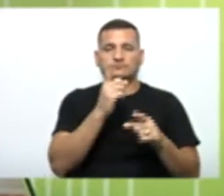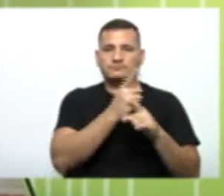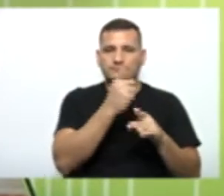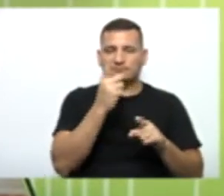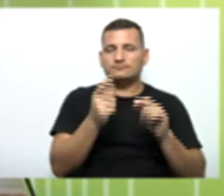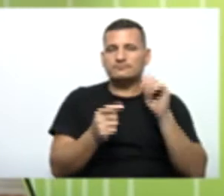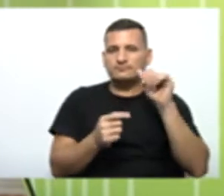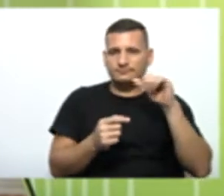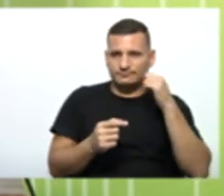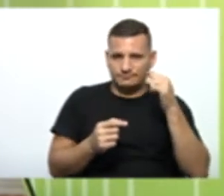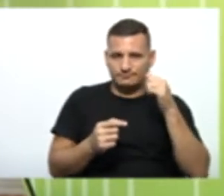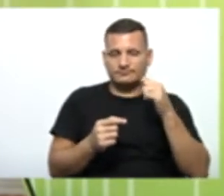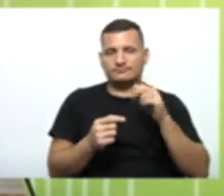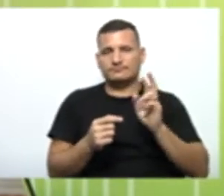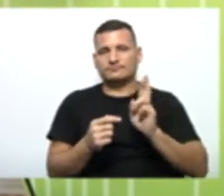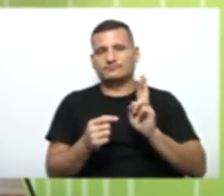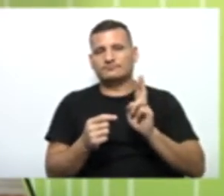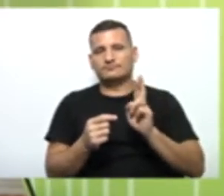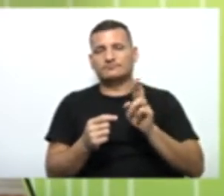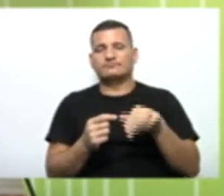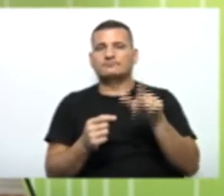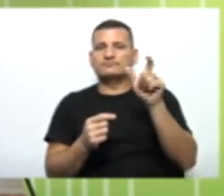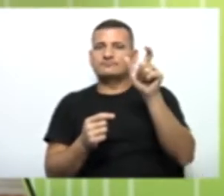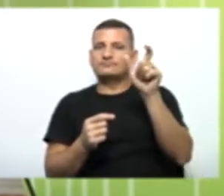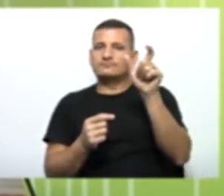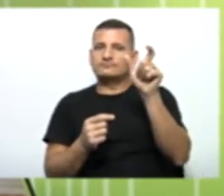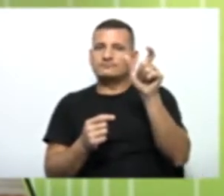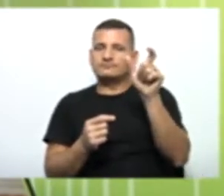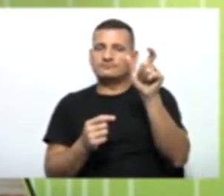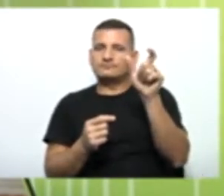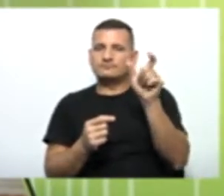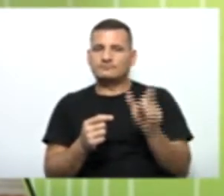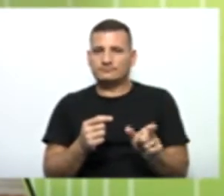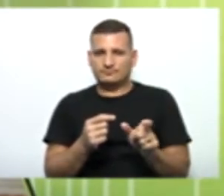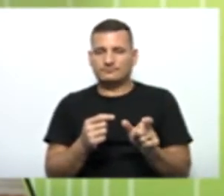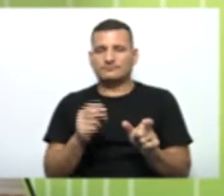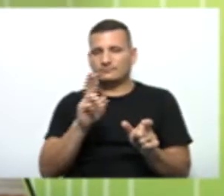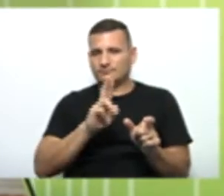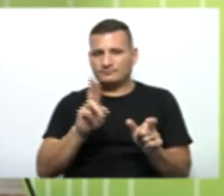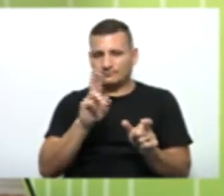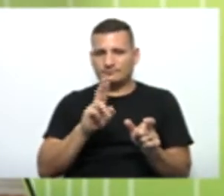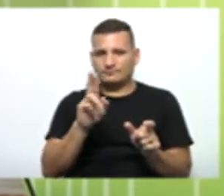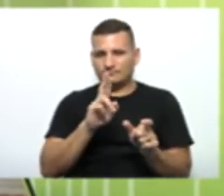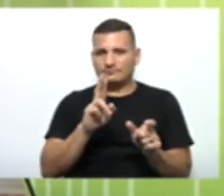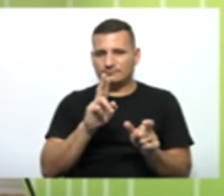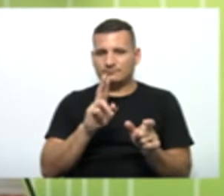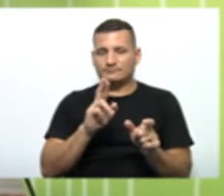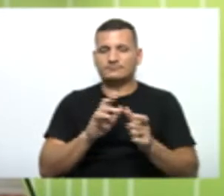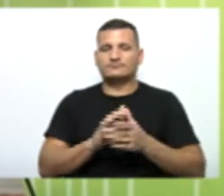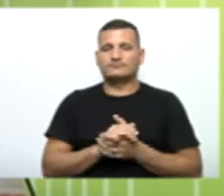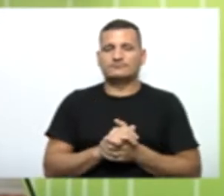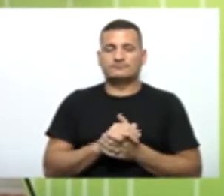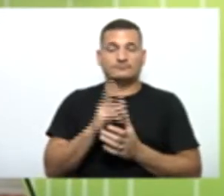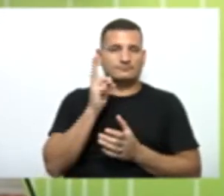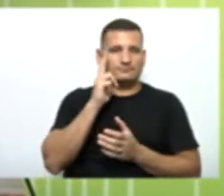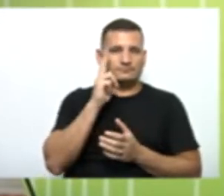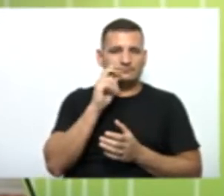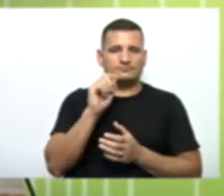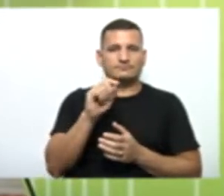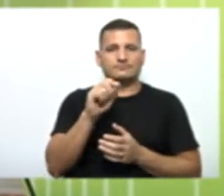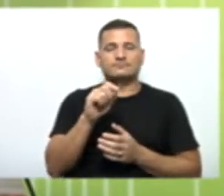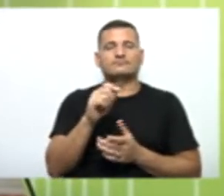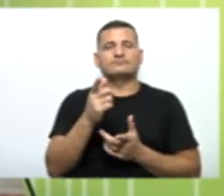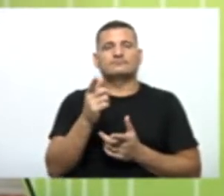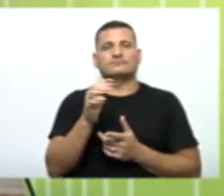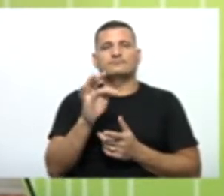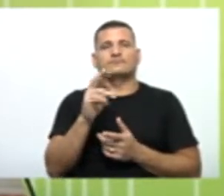os atores? Qual é o caso de uso que você vai trabalhar? Lembra, por exemplo, o caso de uso está relacionado ao quê? A